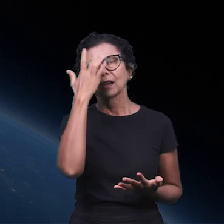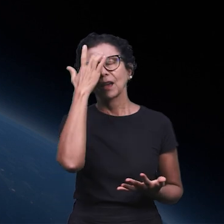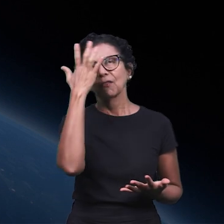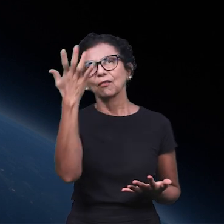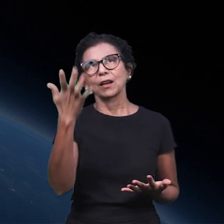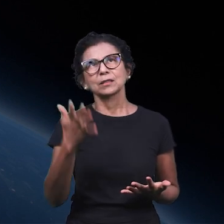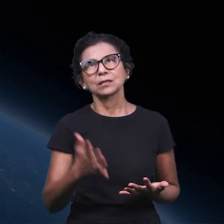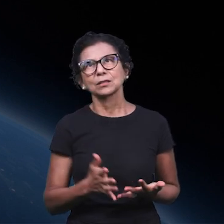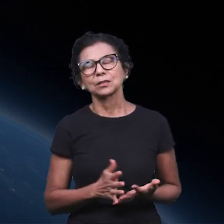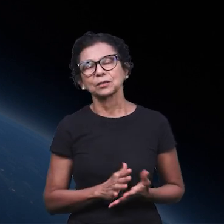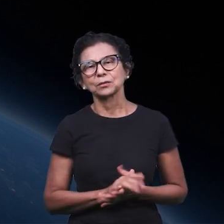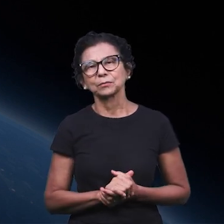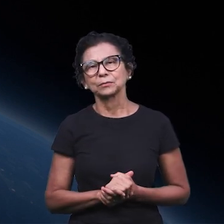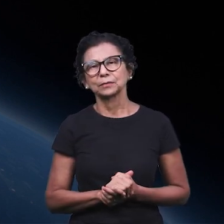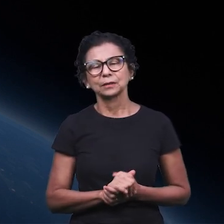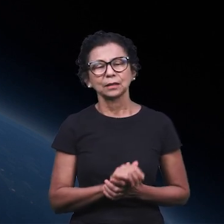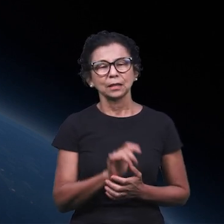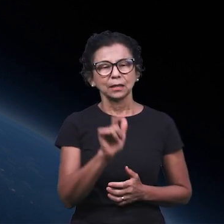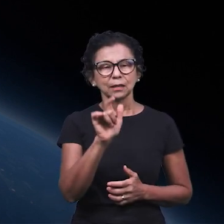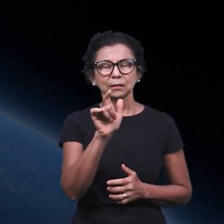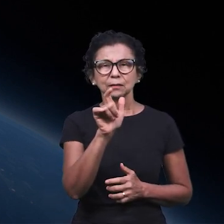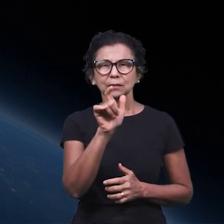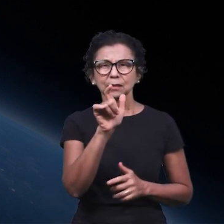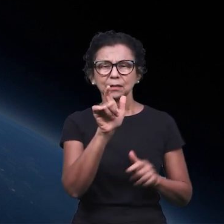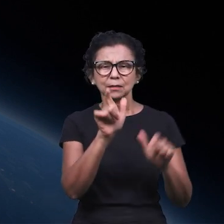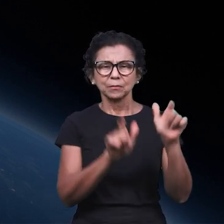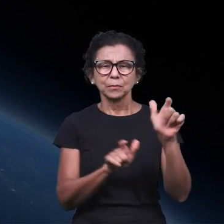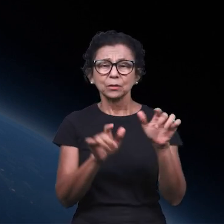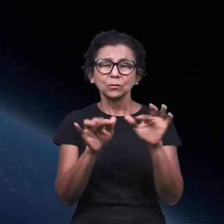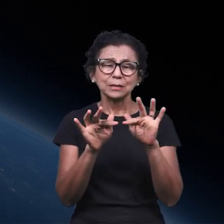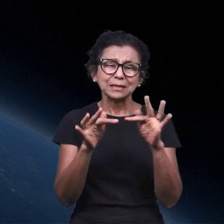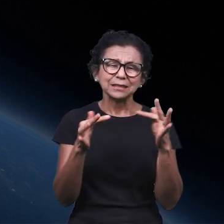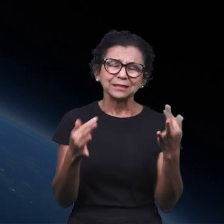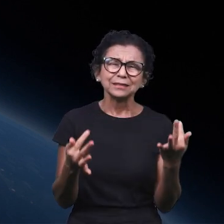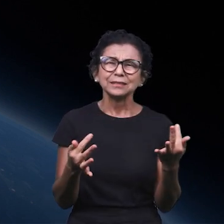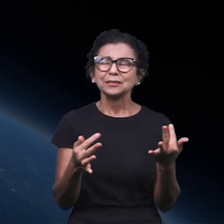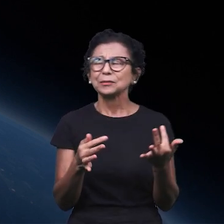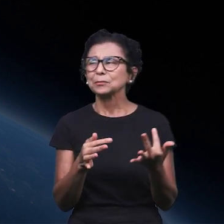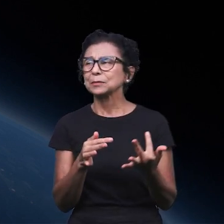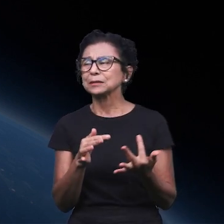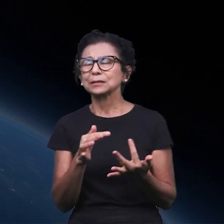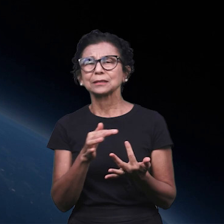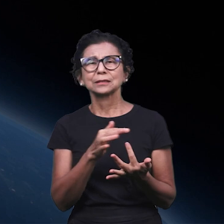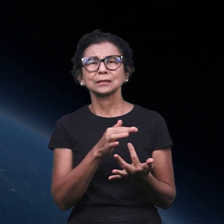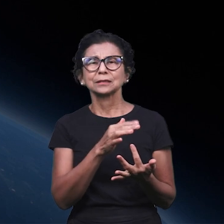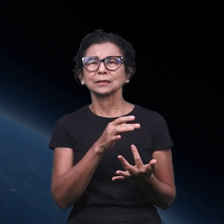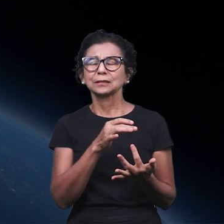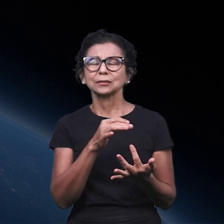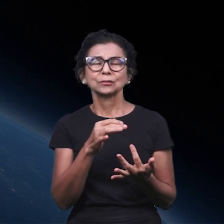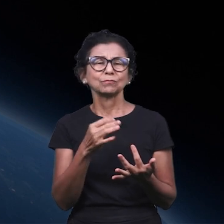dizer que nós somos dos poucos grupos, né,